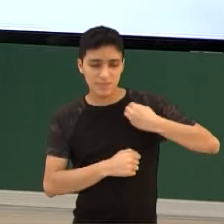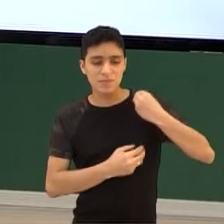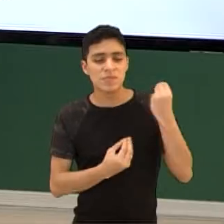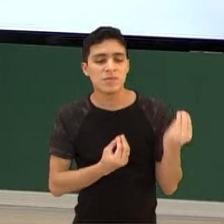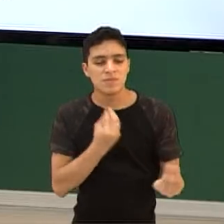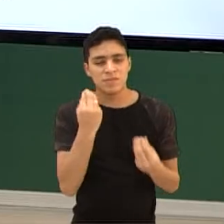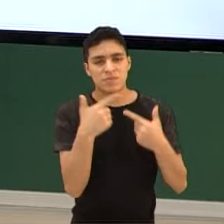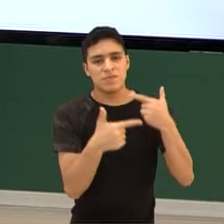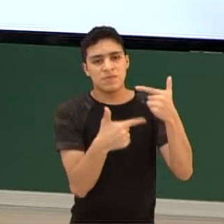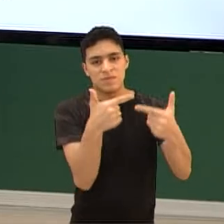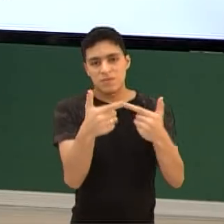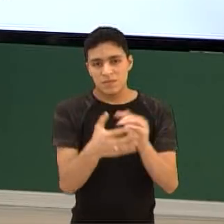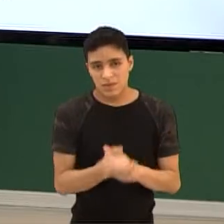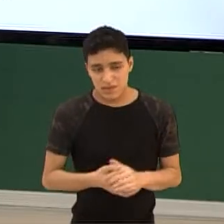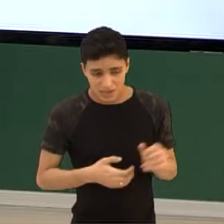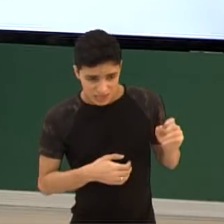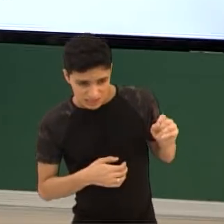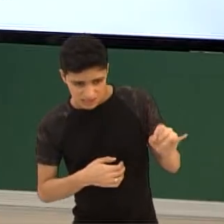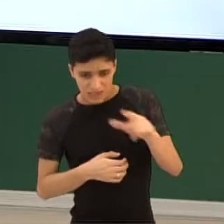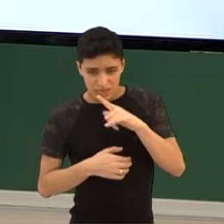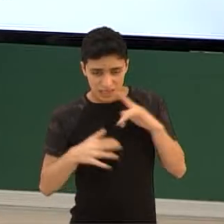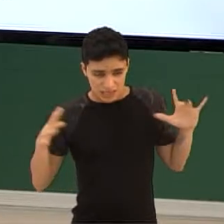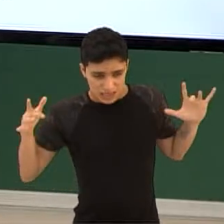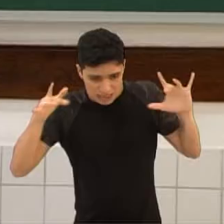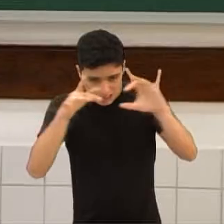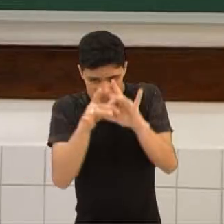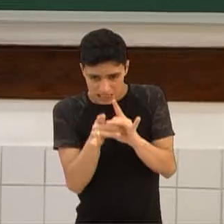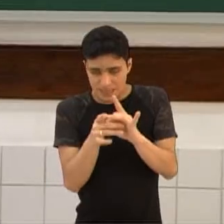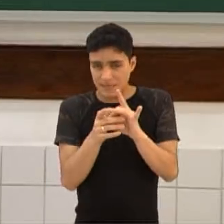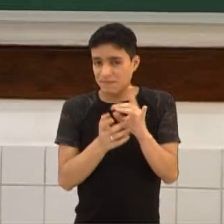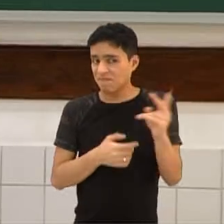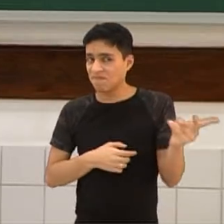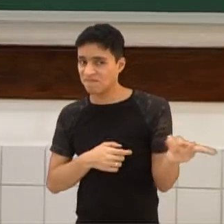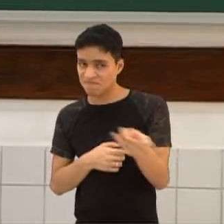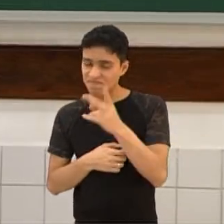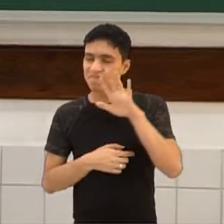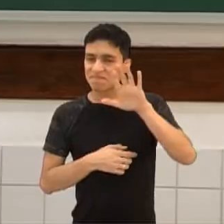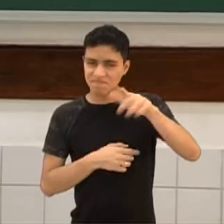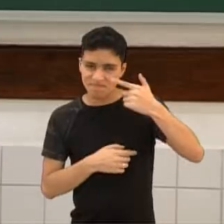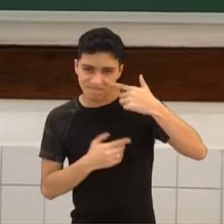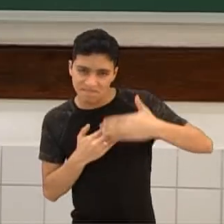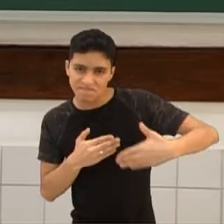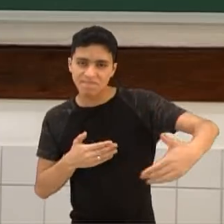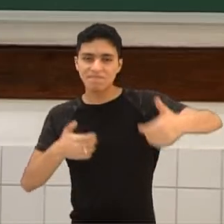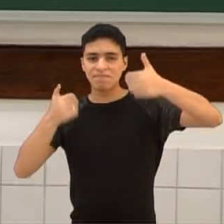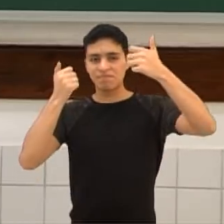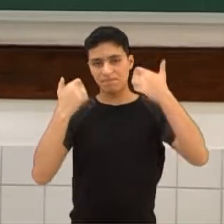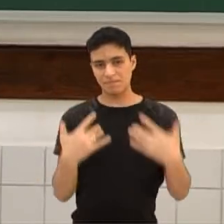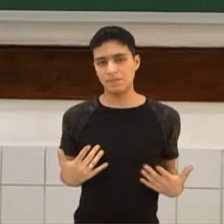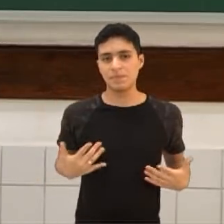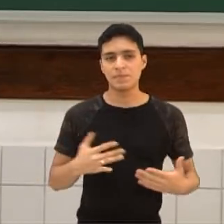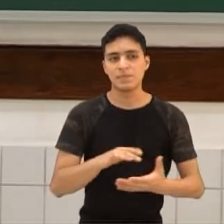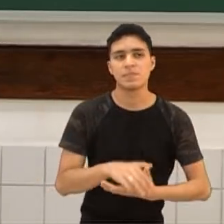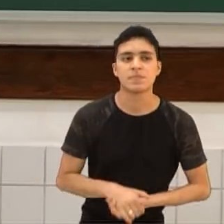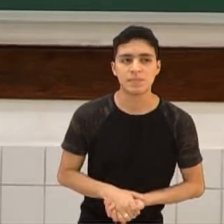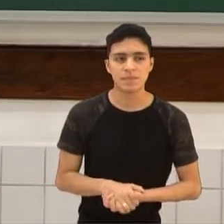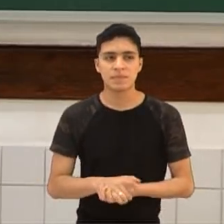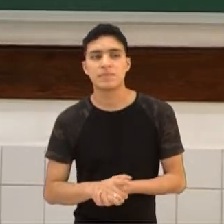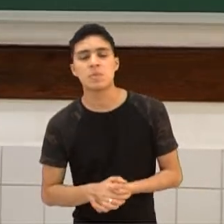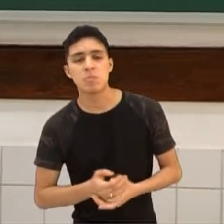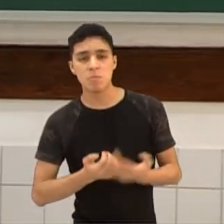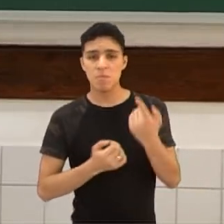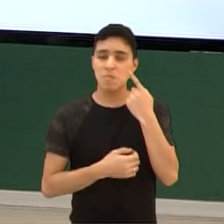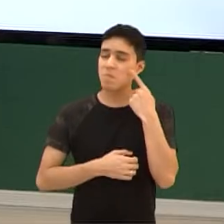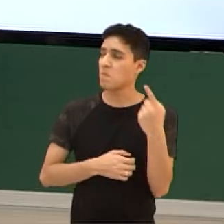realização de trabalho. Será que existe uma conexão entre esses dois? Pois bem, nós vamos falar sobre isso. Gente, olha aqui,